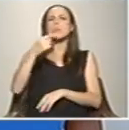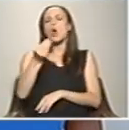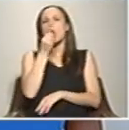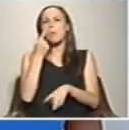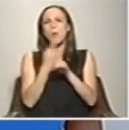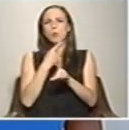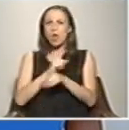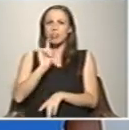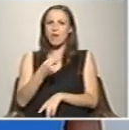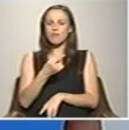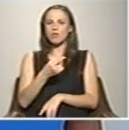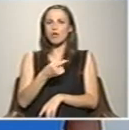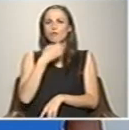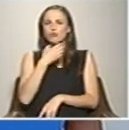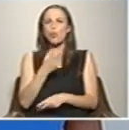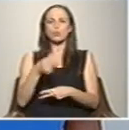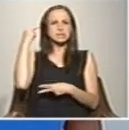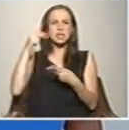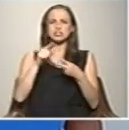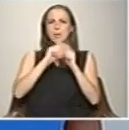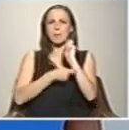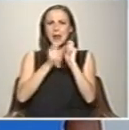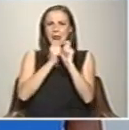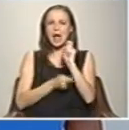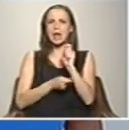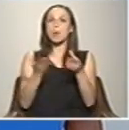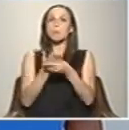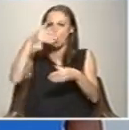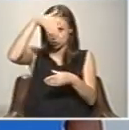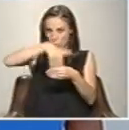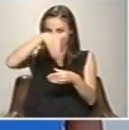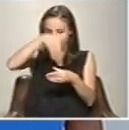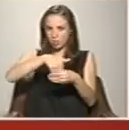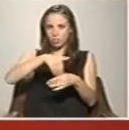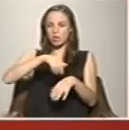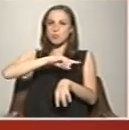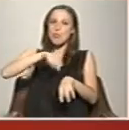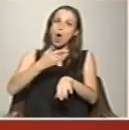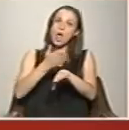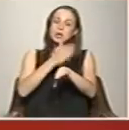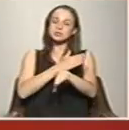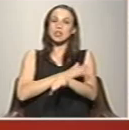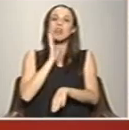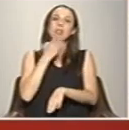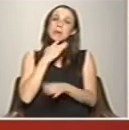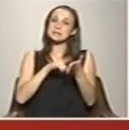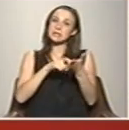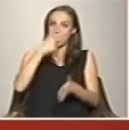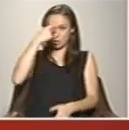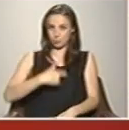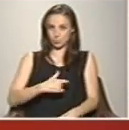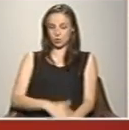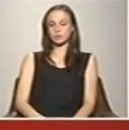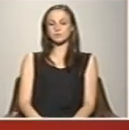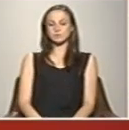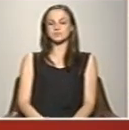Deve-se comer. A fruta, ou as cerejas, ou a banana, ou a torradinha? A tal meia hora antes, uma hora antes, conforme as necessidades da pessoa. Mas uma coisa ligeira,